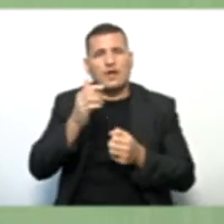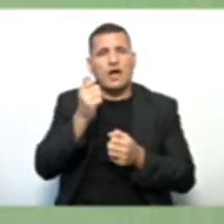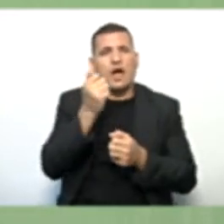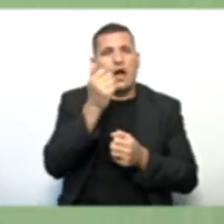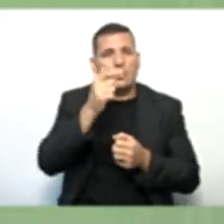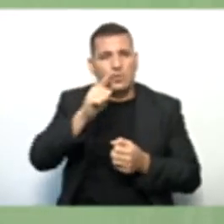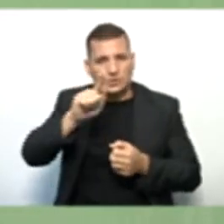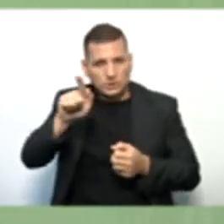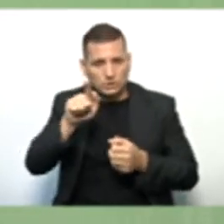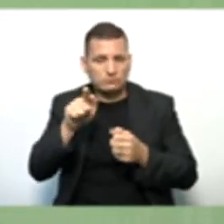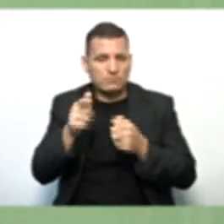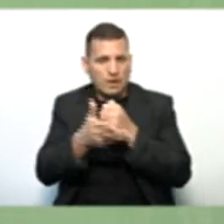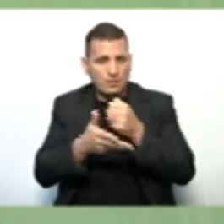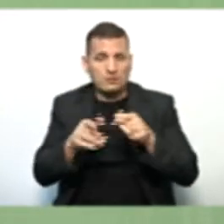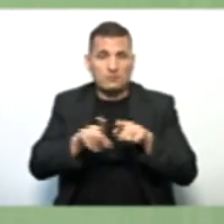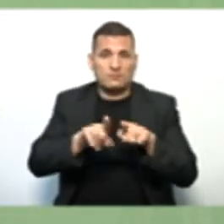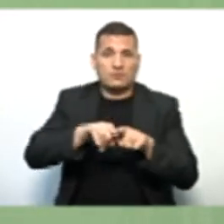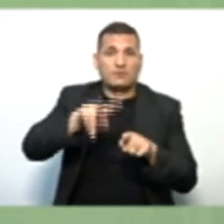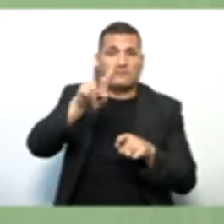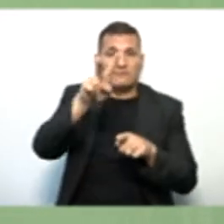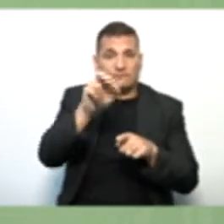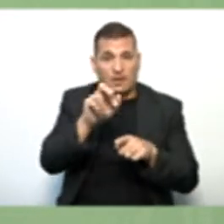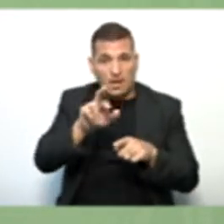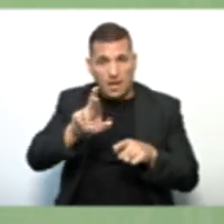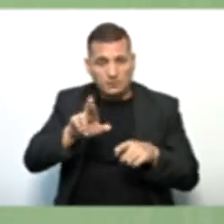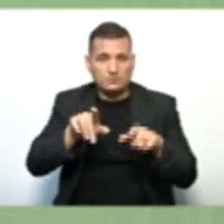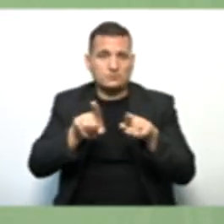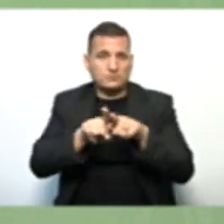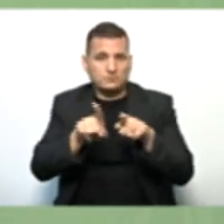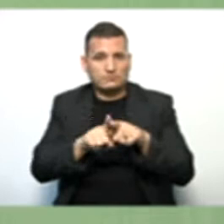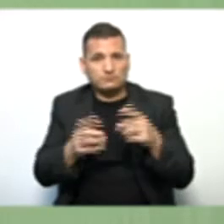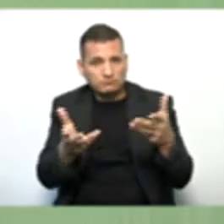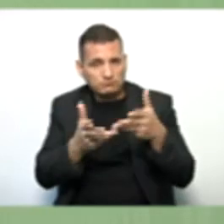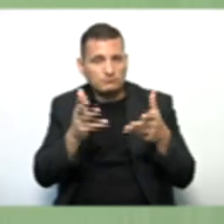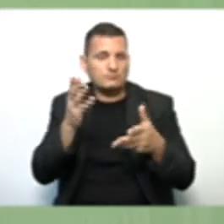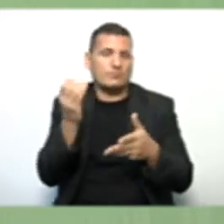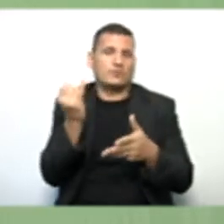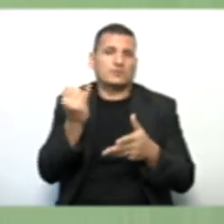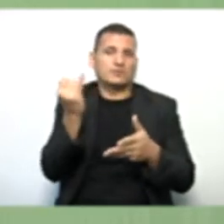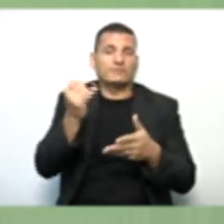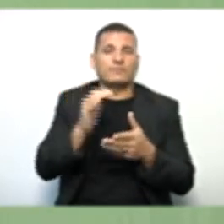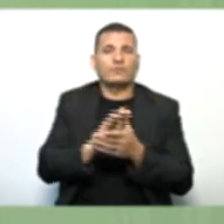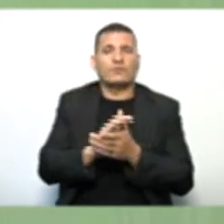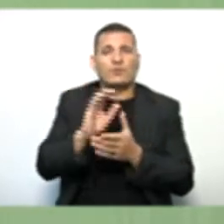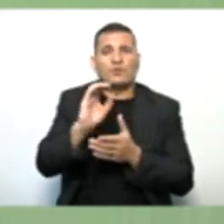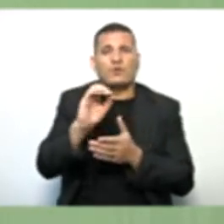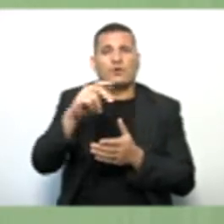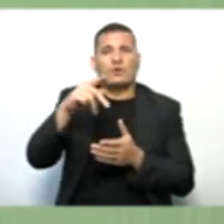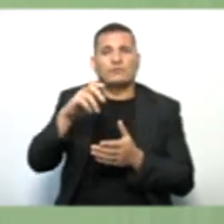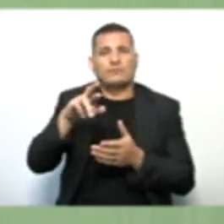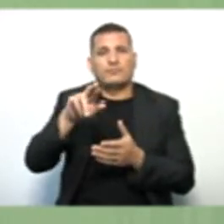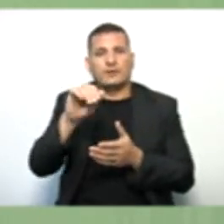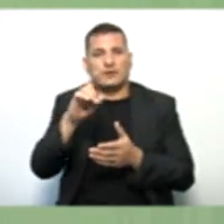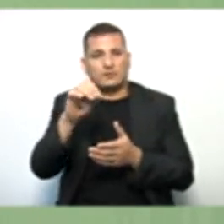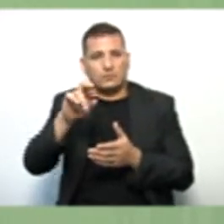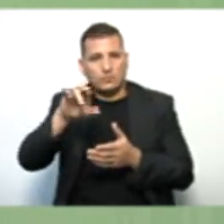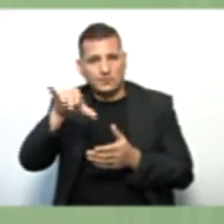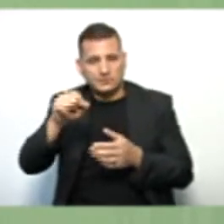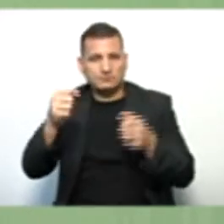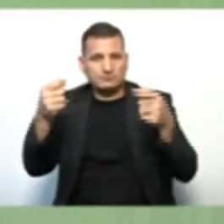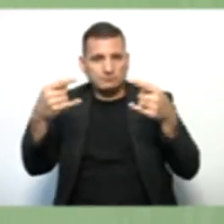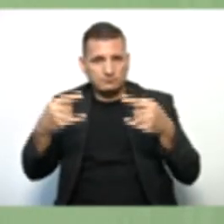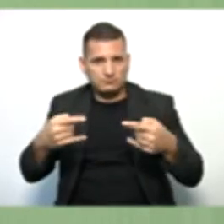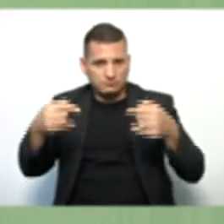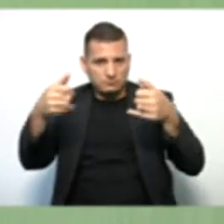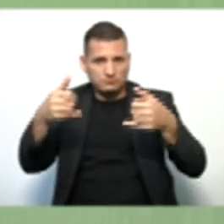vai pegar um pouquinho de variáveis hoje, tá? É importante. Operadores também e estrutura de repetição. Vamos